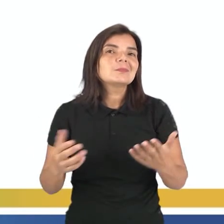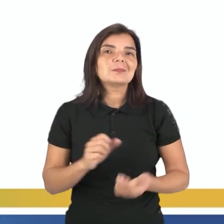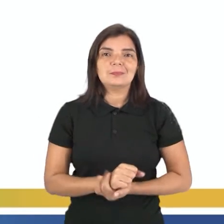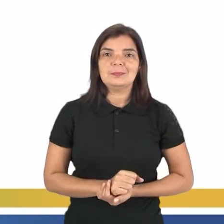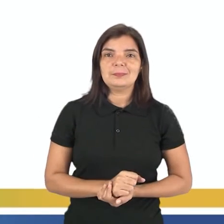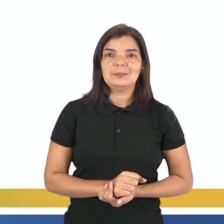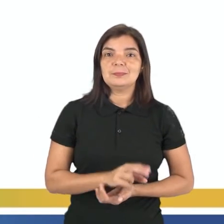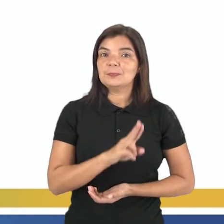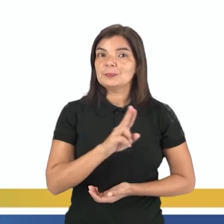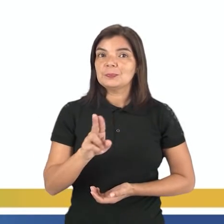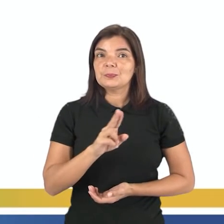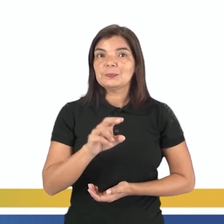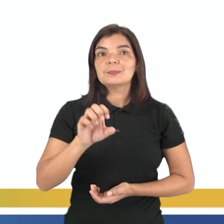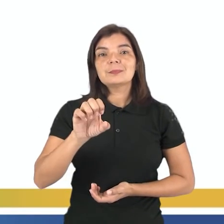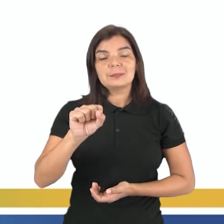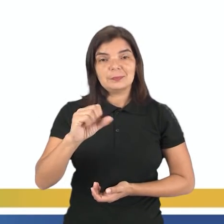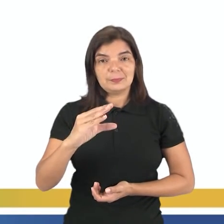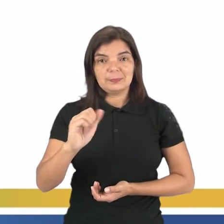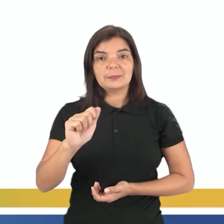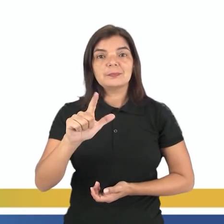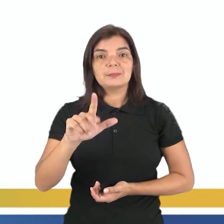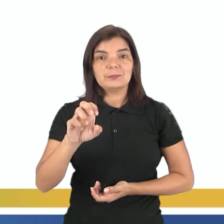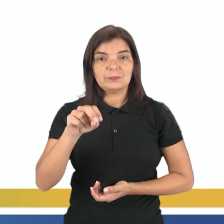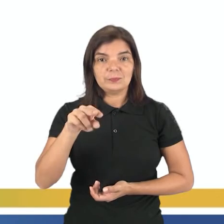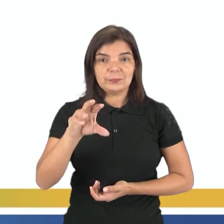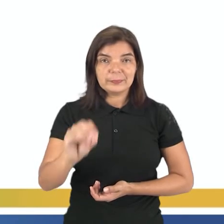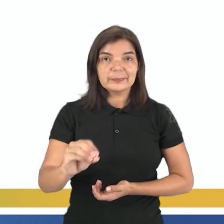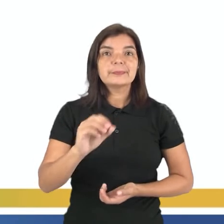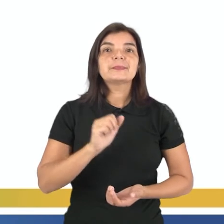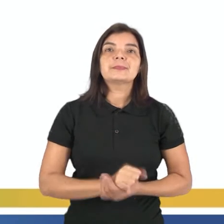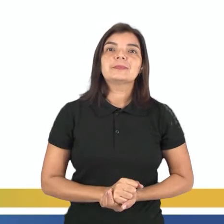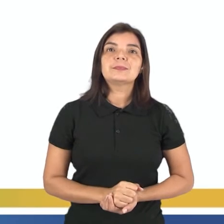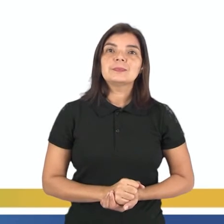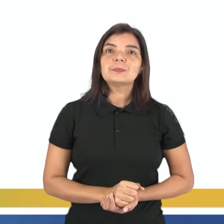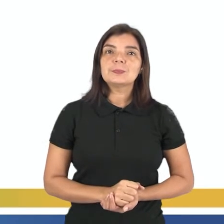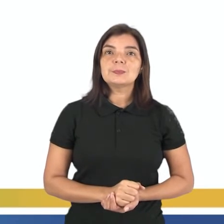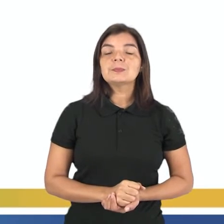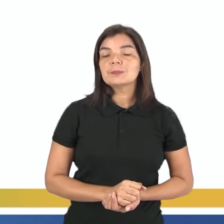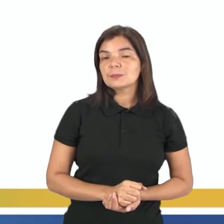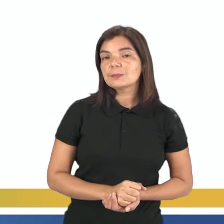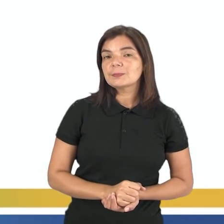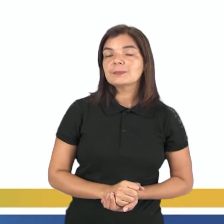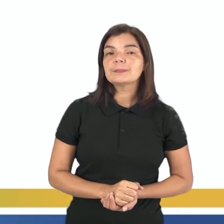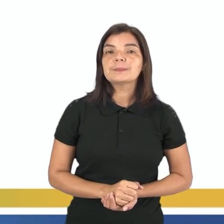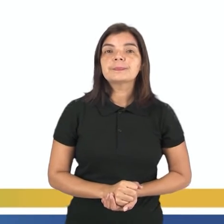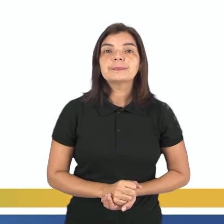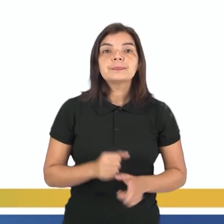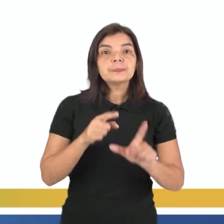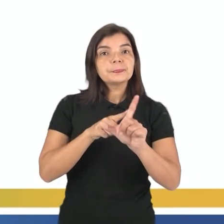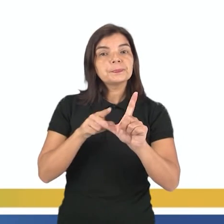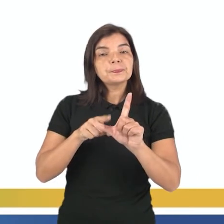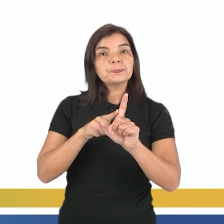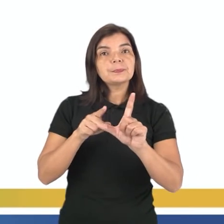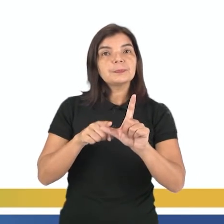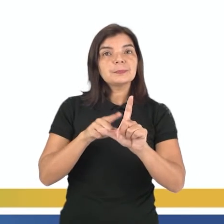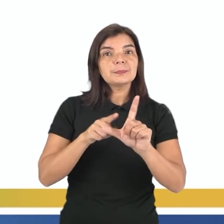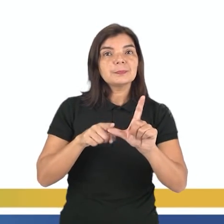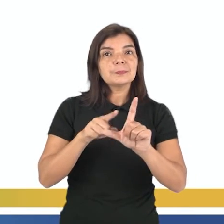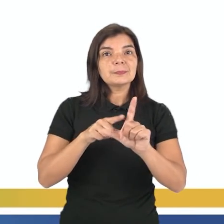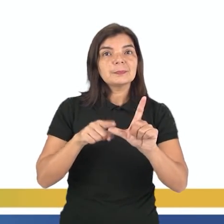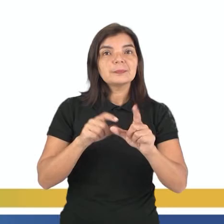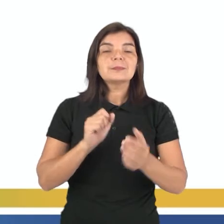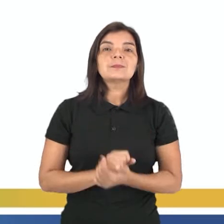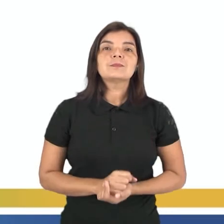de escaleno. Então, esse triângulo, ele é, em relação aos lados, ele é escaleno. E em relação aos